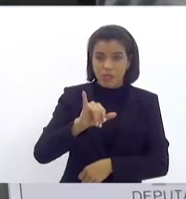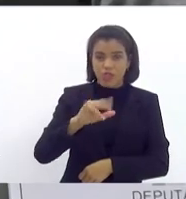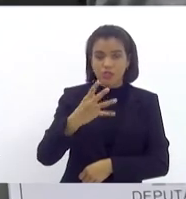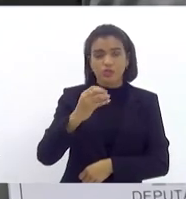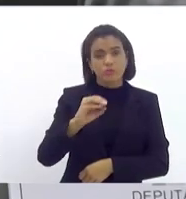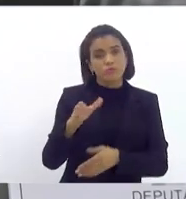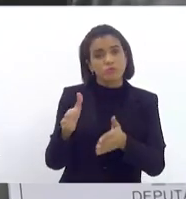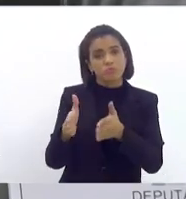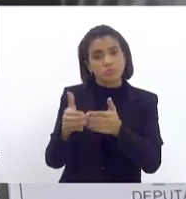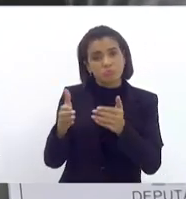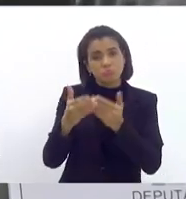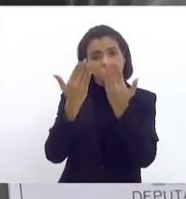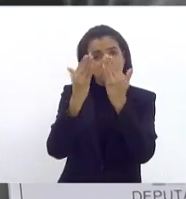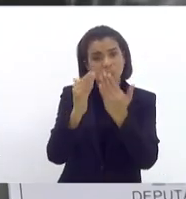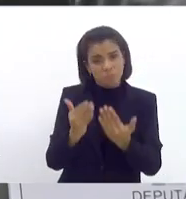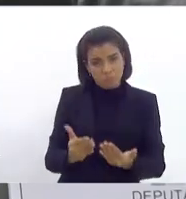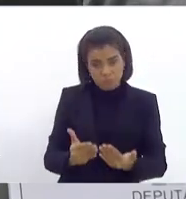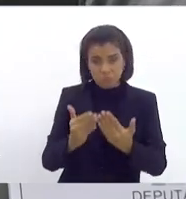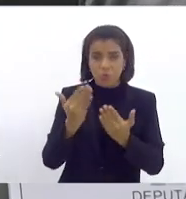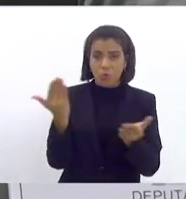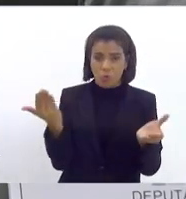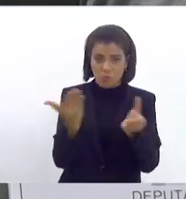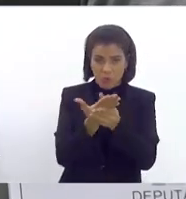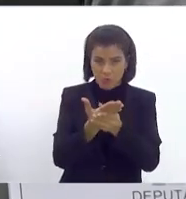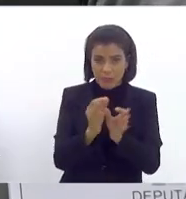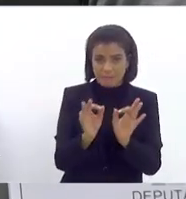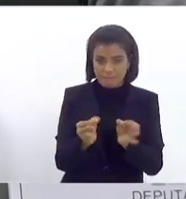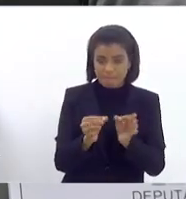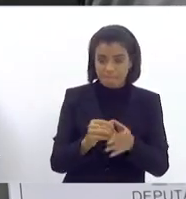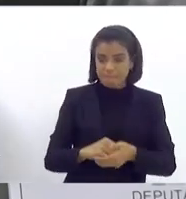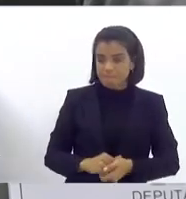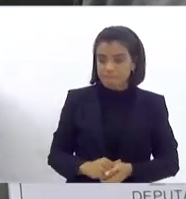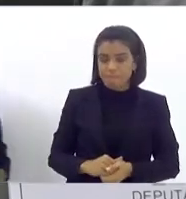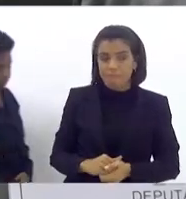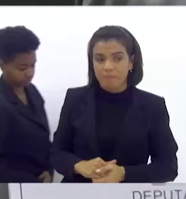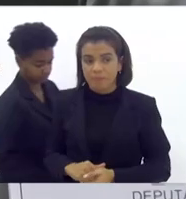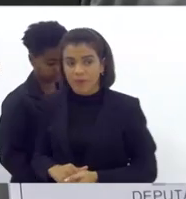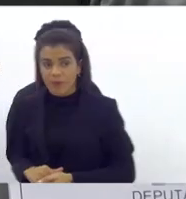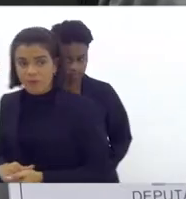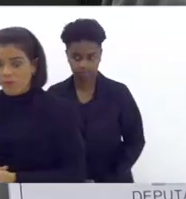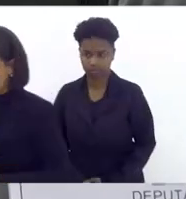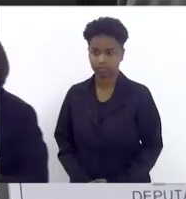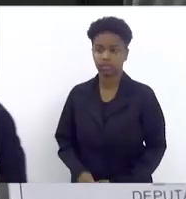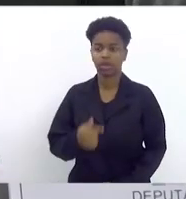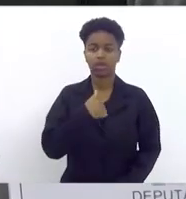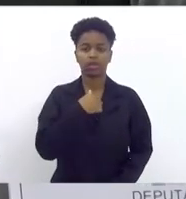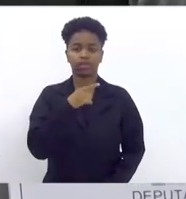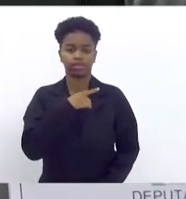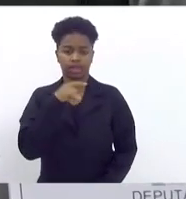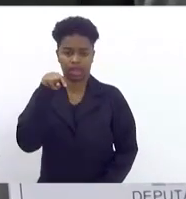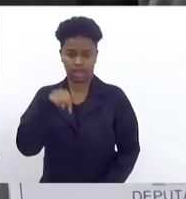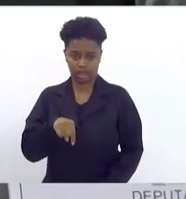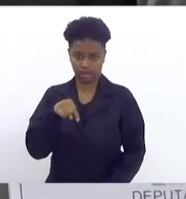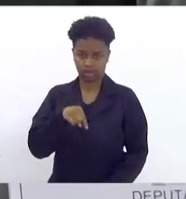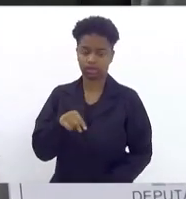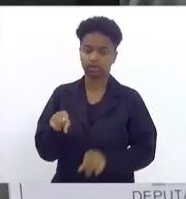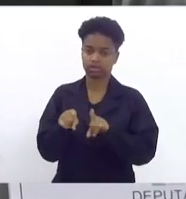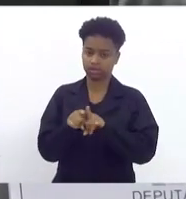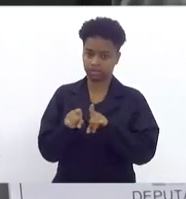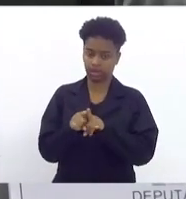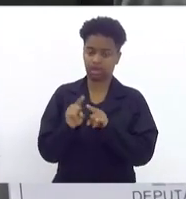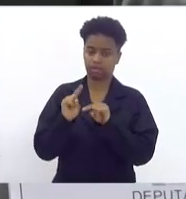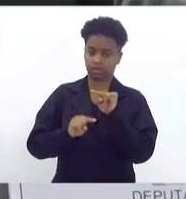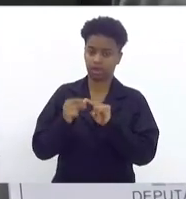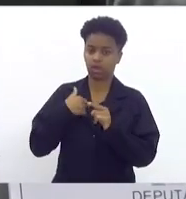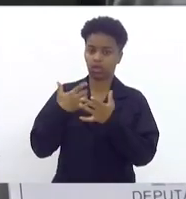solicitação de vista do processo, né? E eu tenho aqui em mãos essa sentença e eu gostaria de fazer